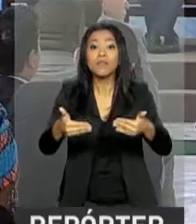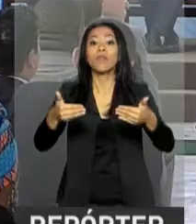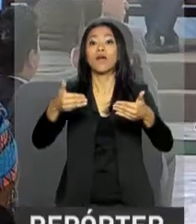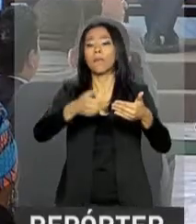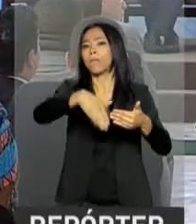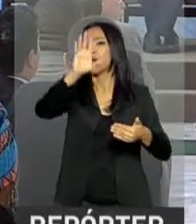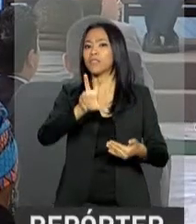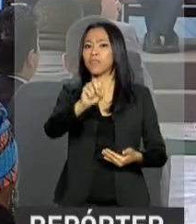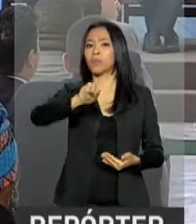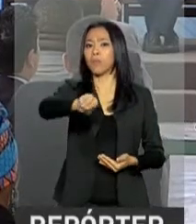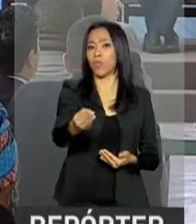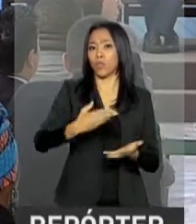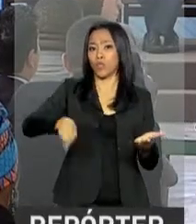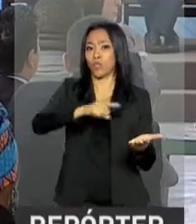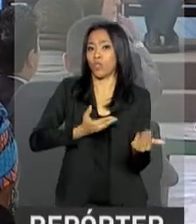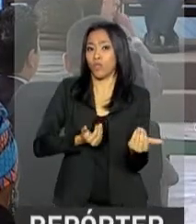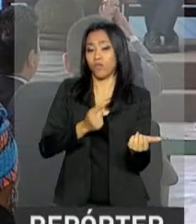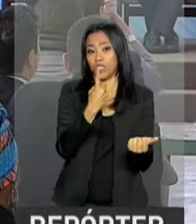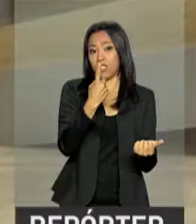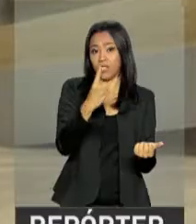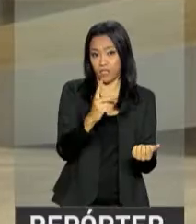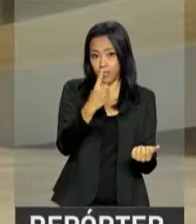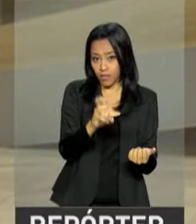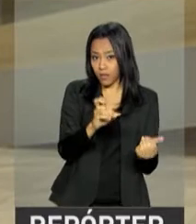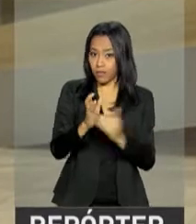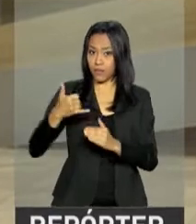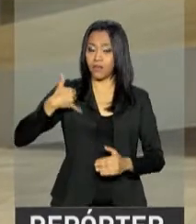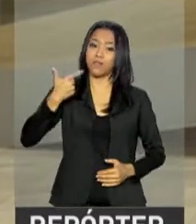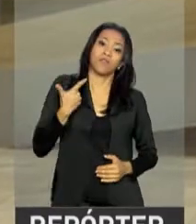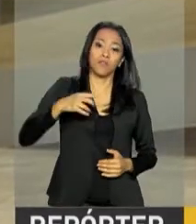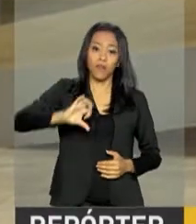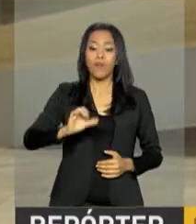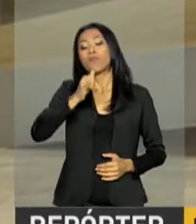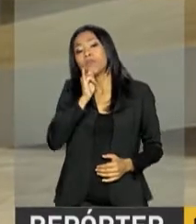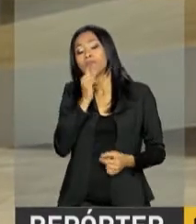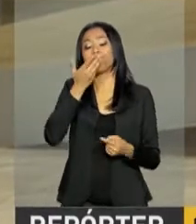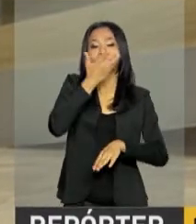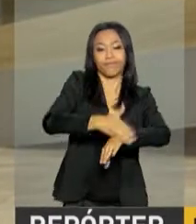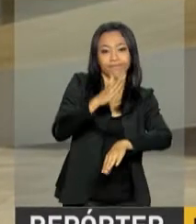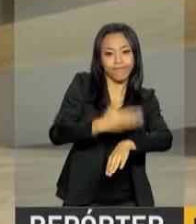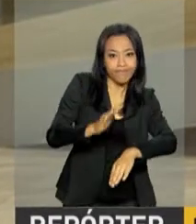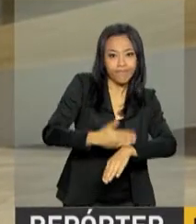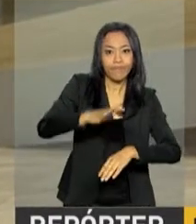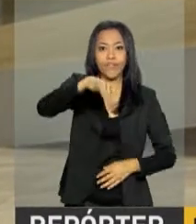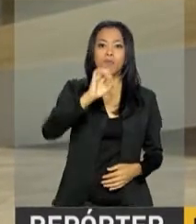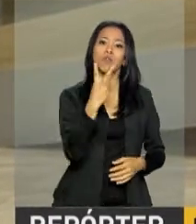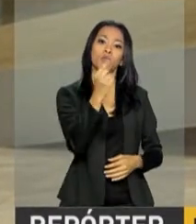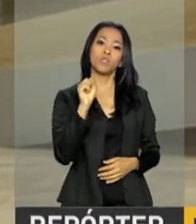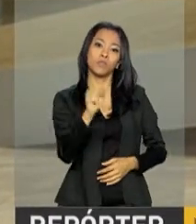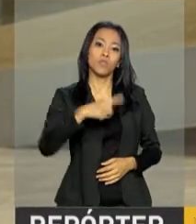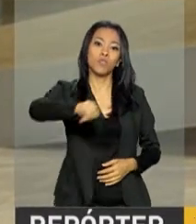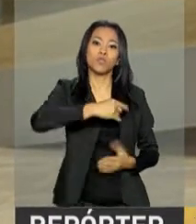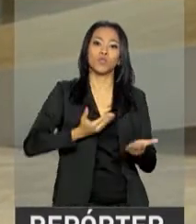de 15 a 29 anos em todo o país são iniciativas como a capacitação de mais de dois mil jovens na área de